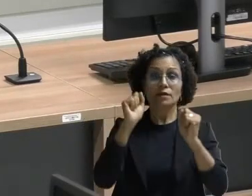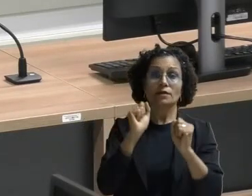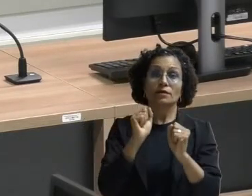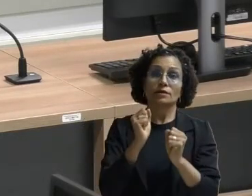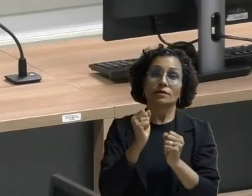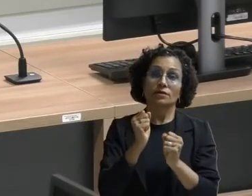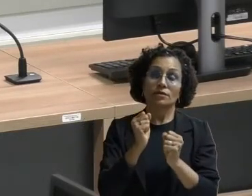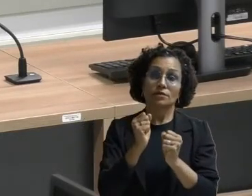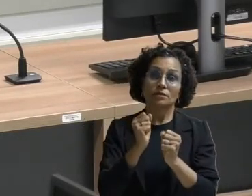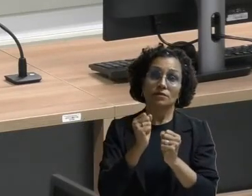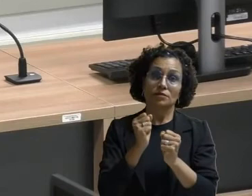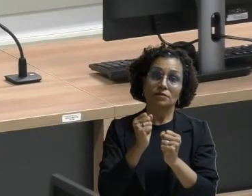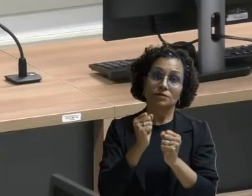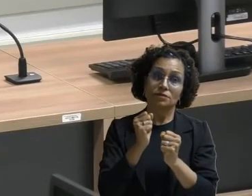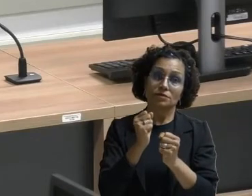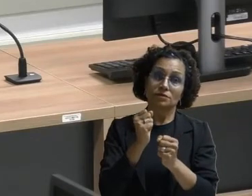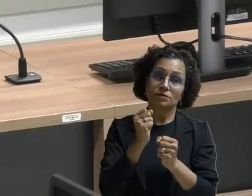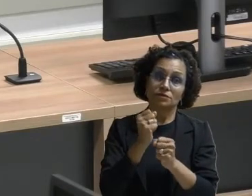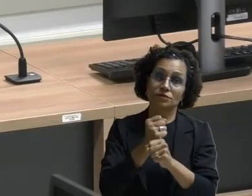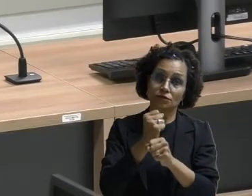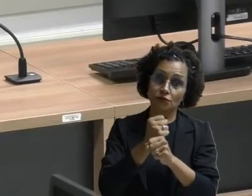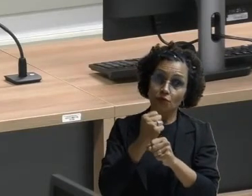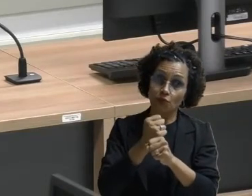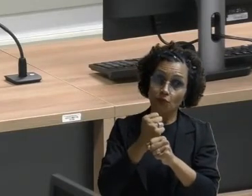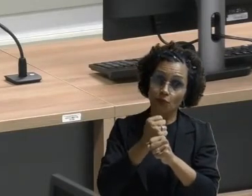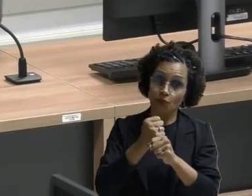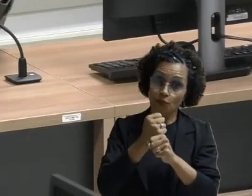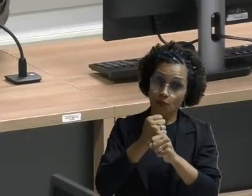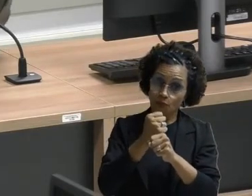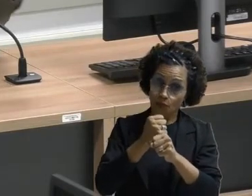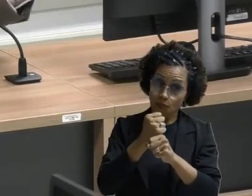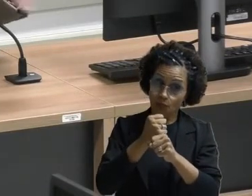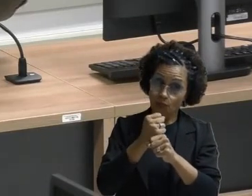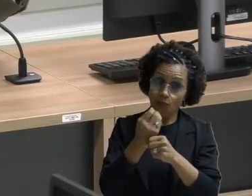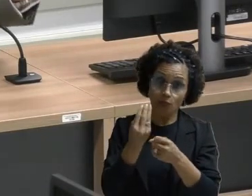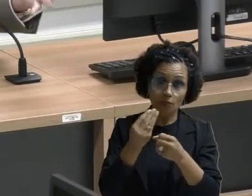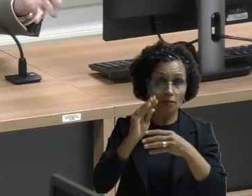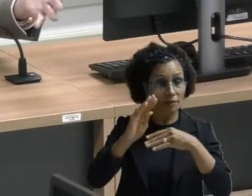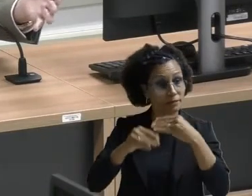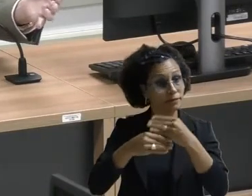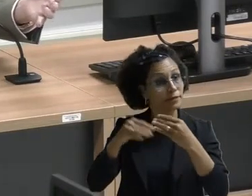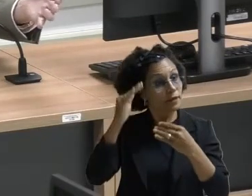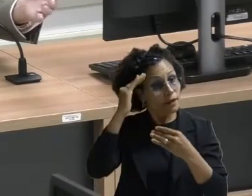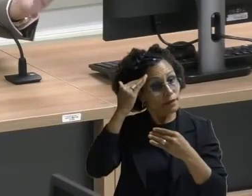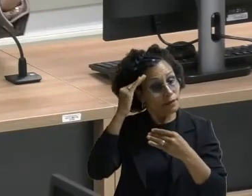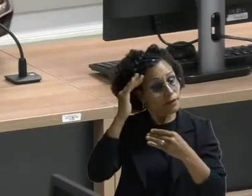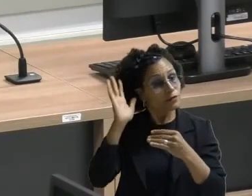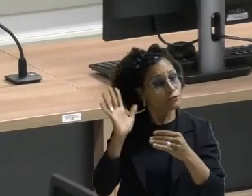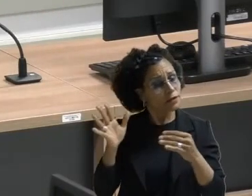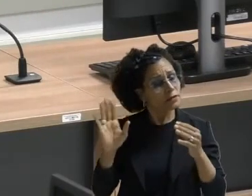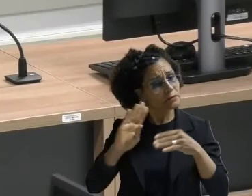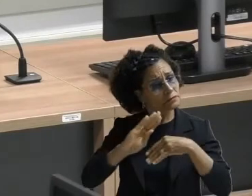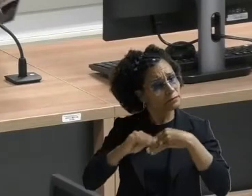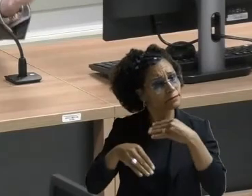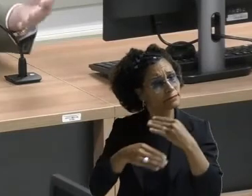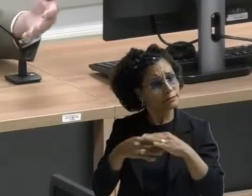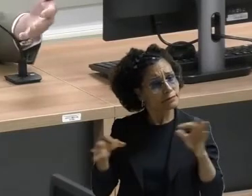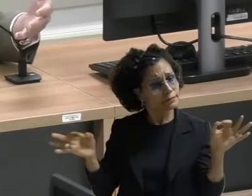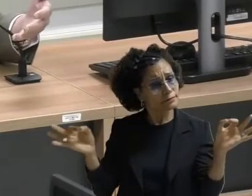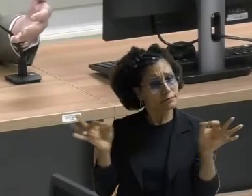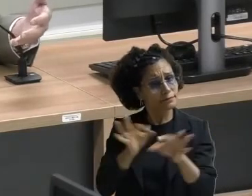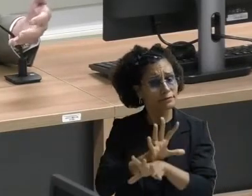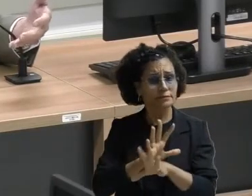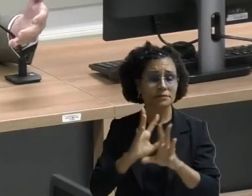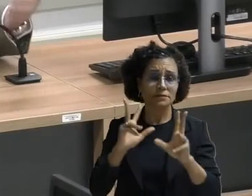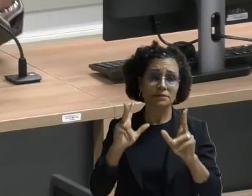entendeu como preenchidos, se não cumpridas as etapas, mas que, no